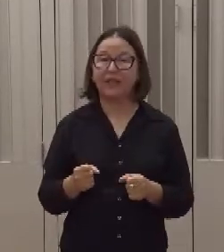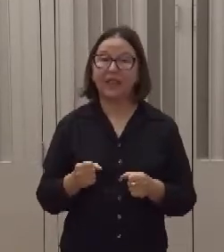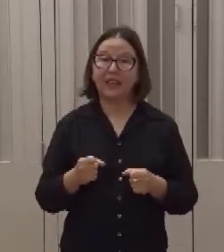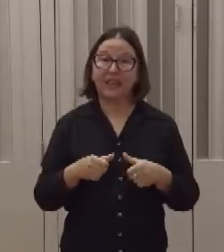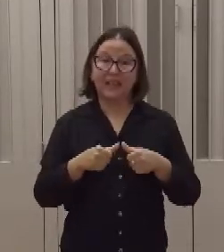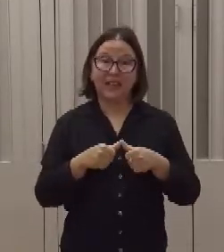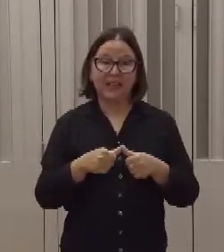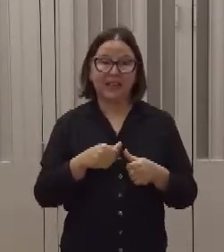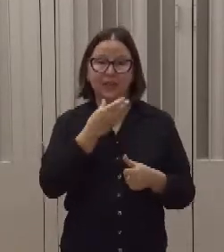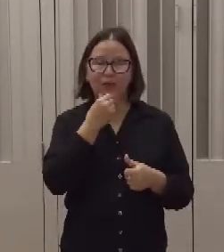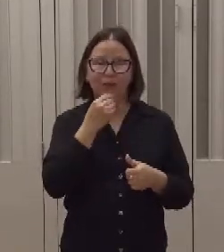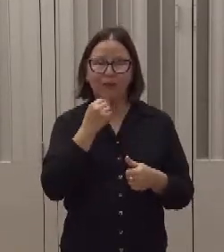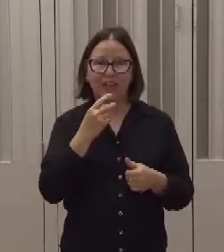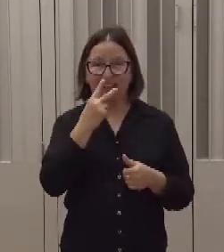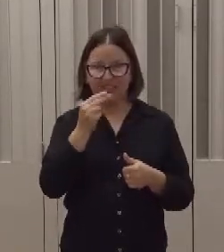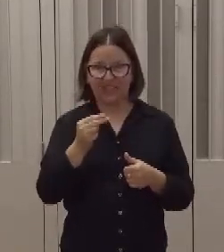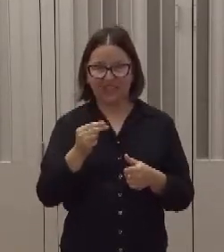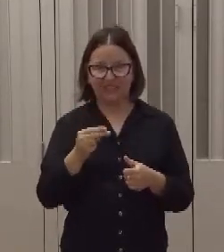Jesus Cristo.